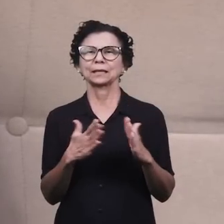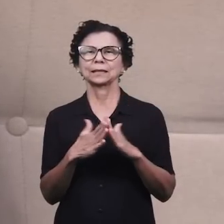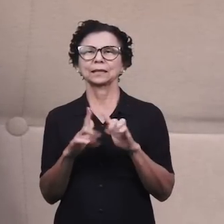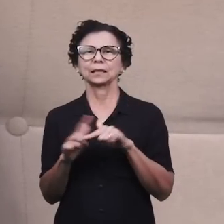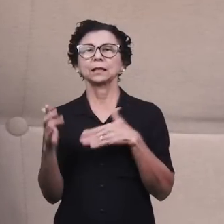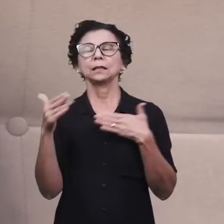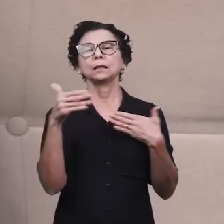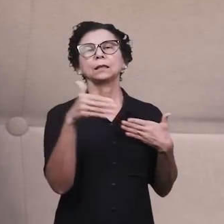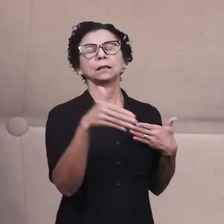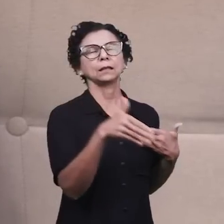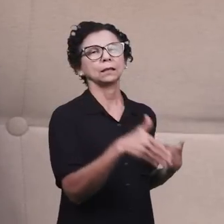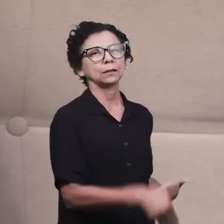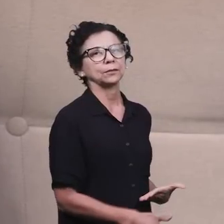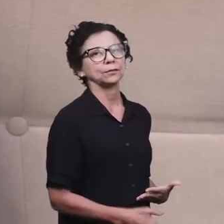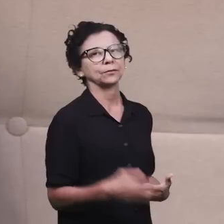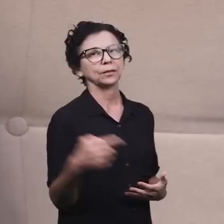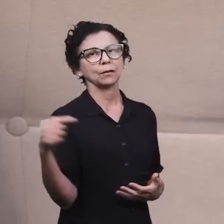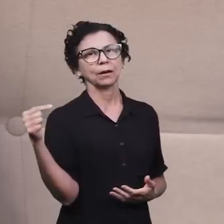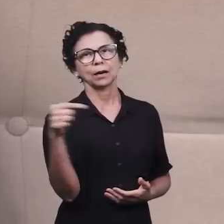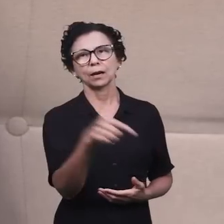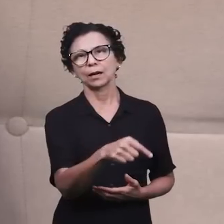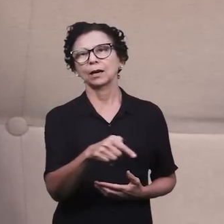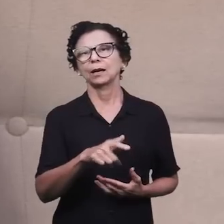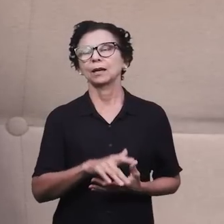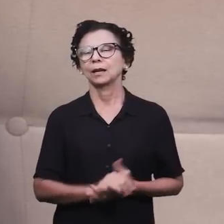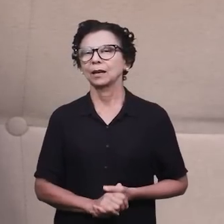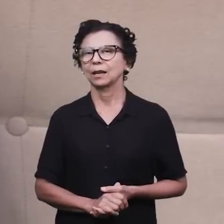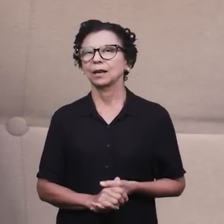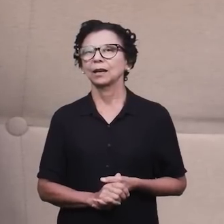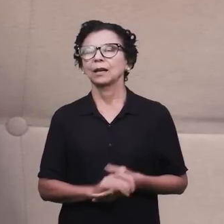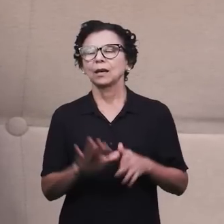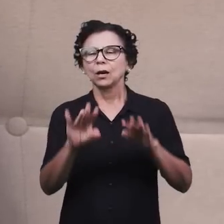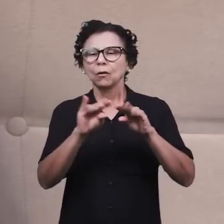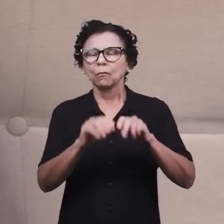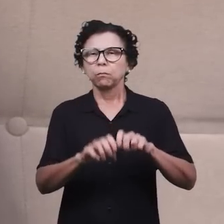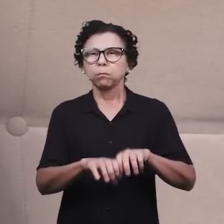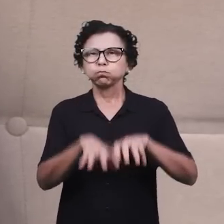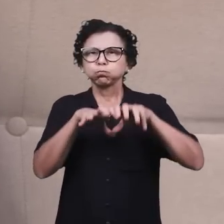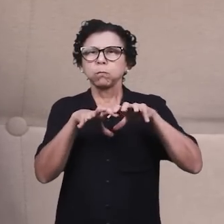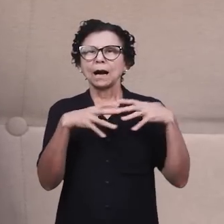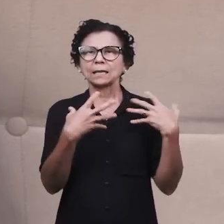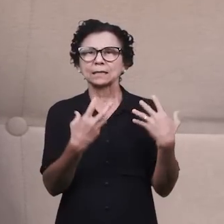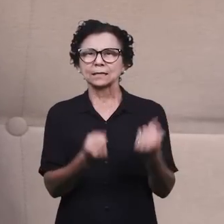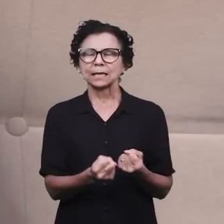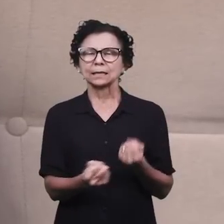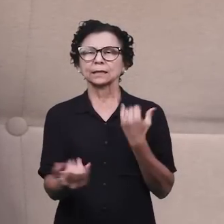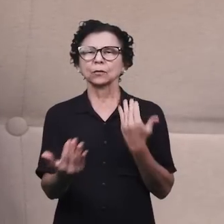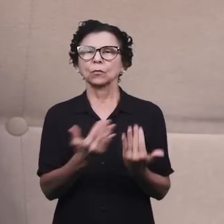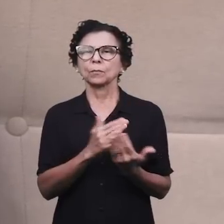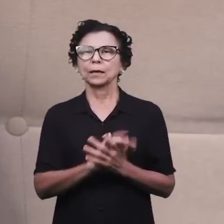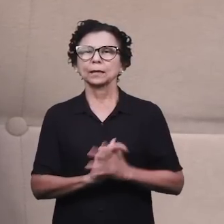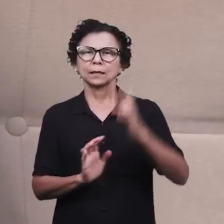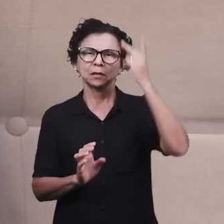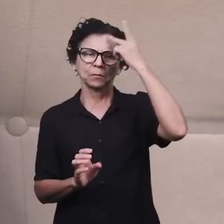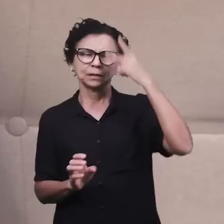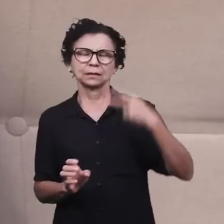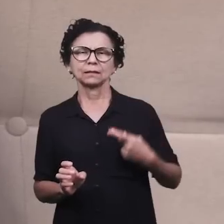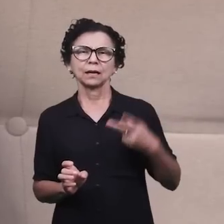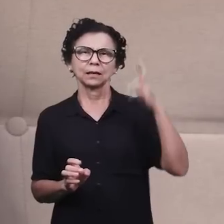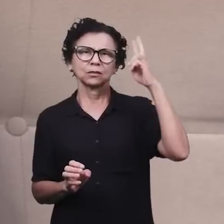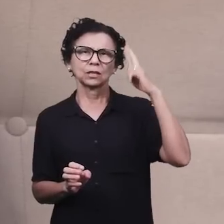é colocado, gera um efeito que não é o efeito desejado, vai nos remeter à